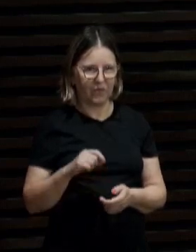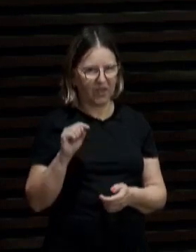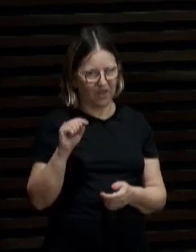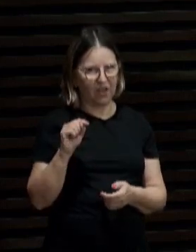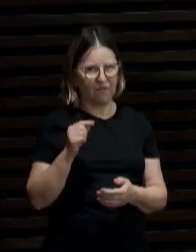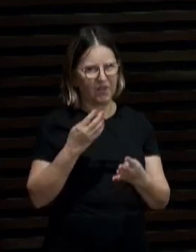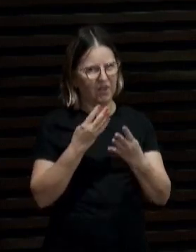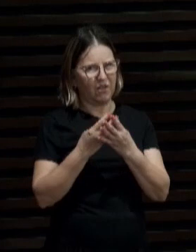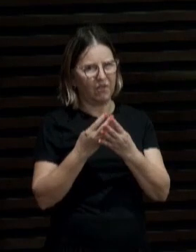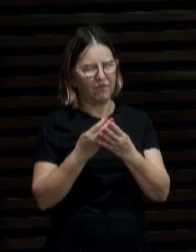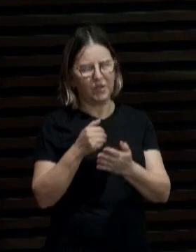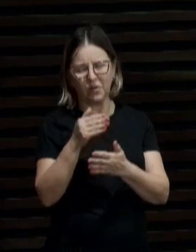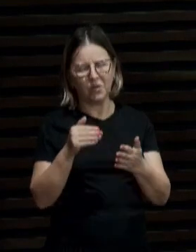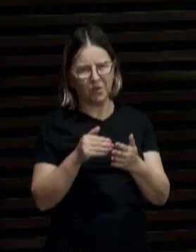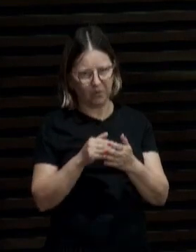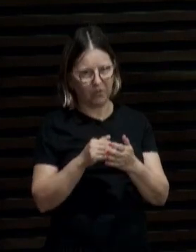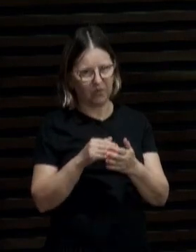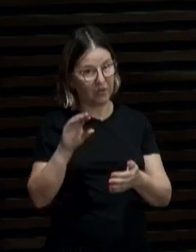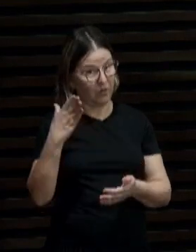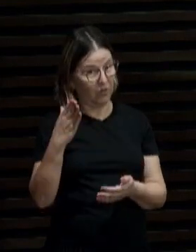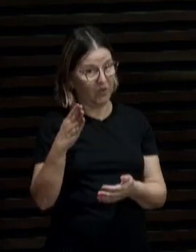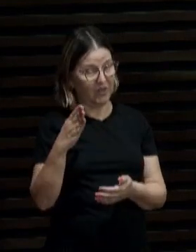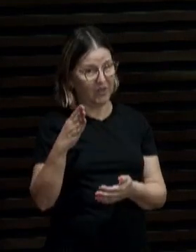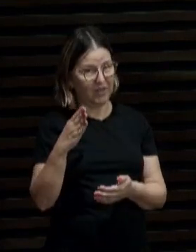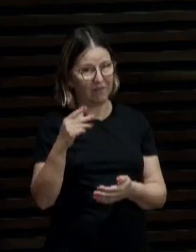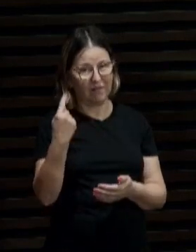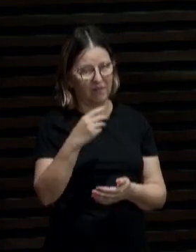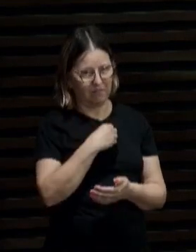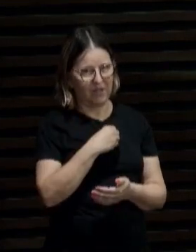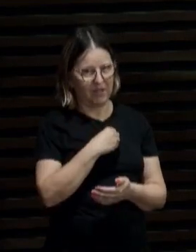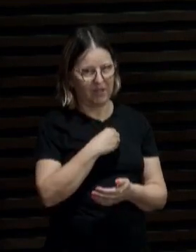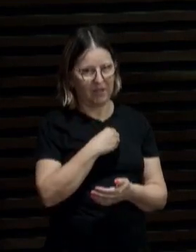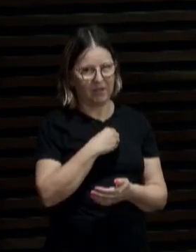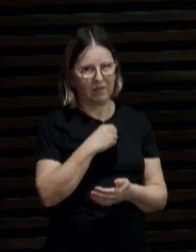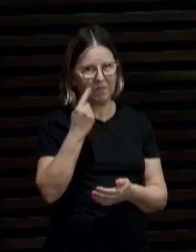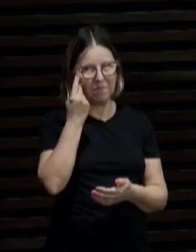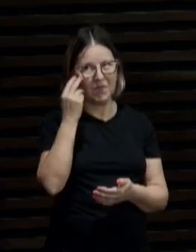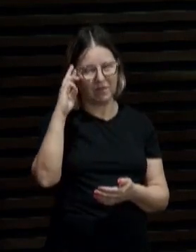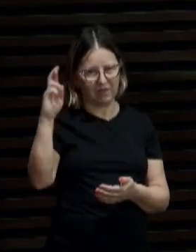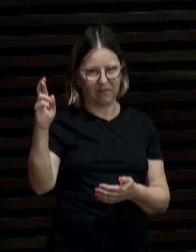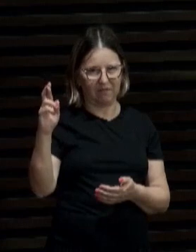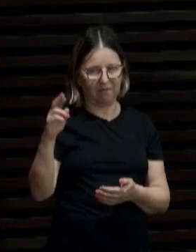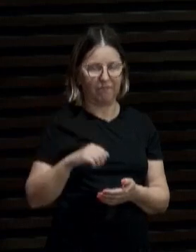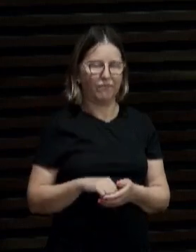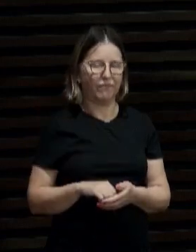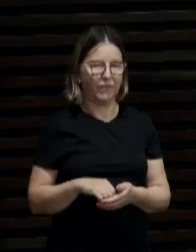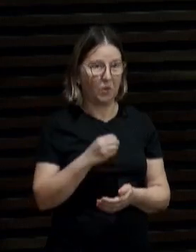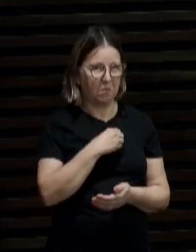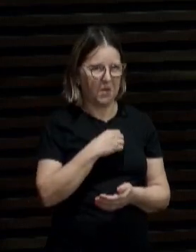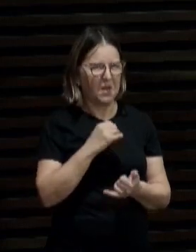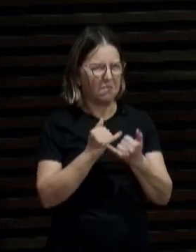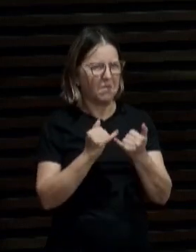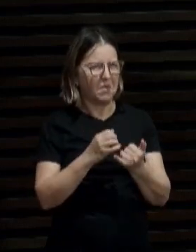Isso aqui é um bastidor meu, é um ponto meu, isso aqui é tão precioso para mim. Às vezes até uma coisa boa, às vezes é um pecado,